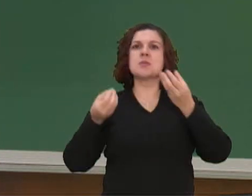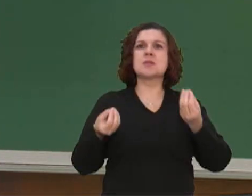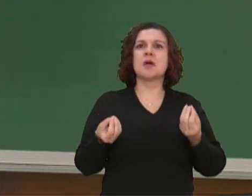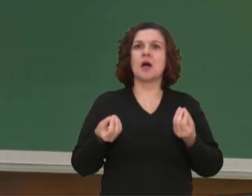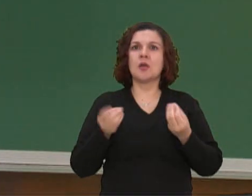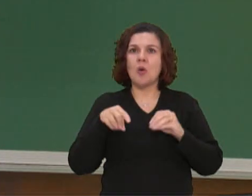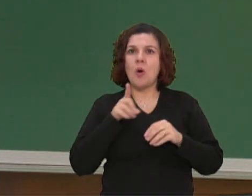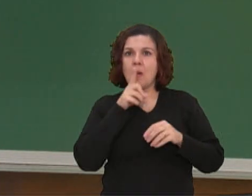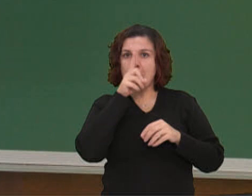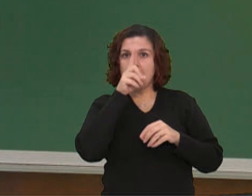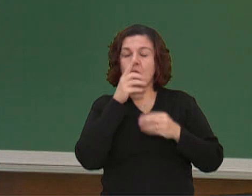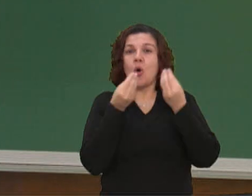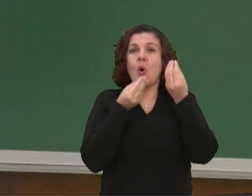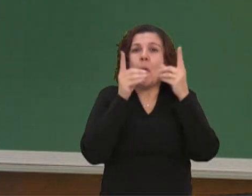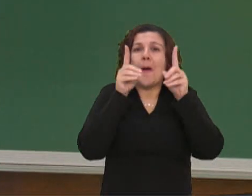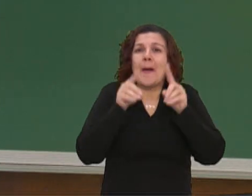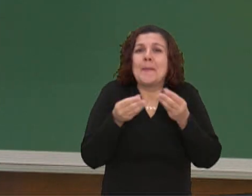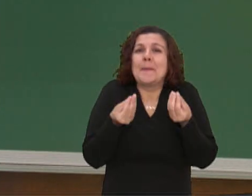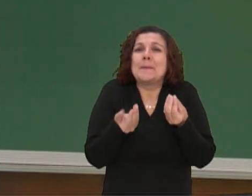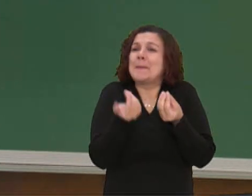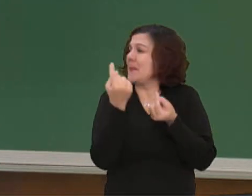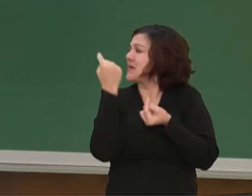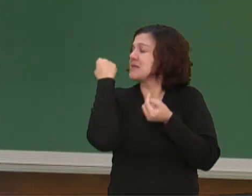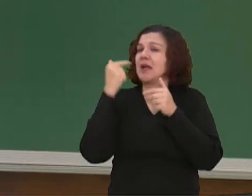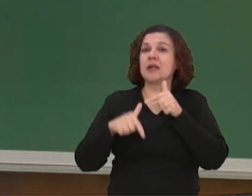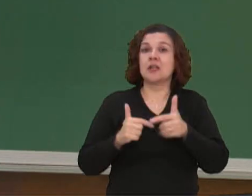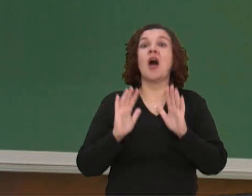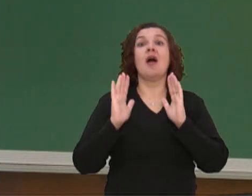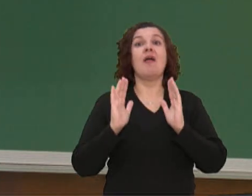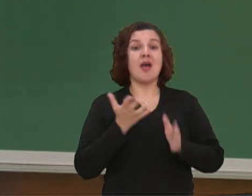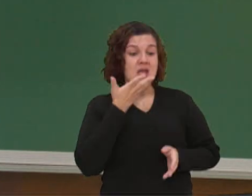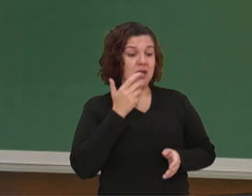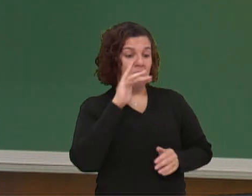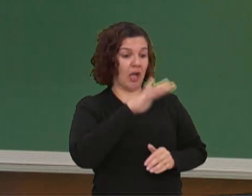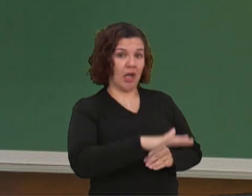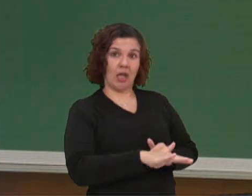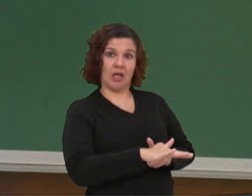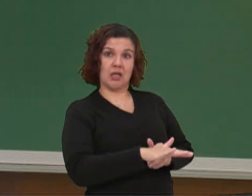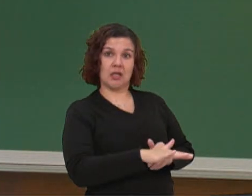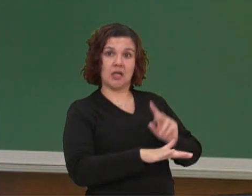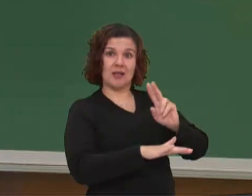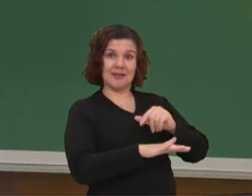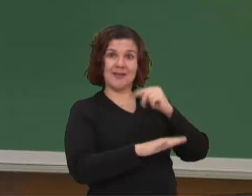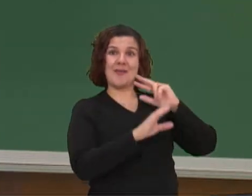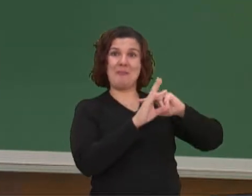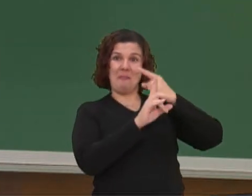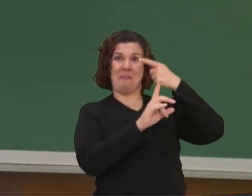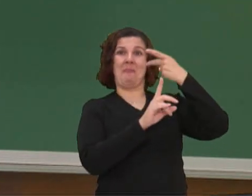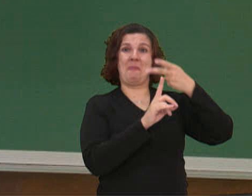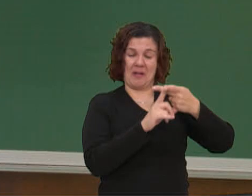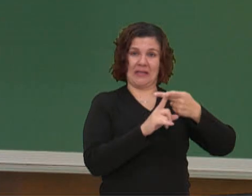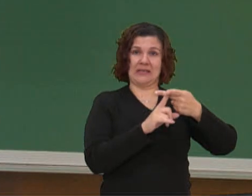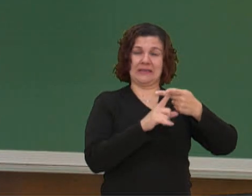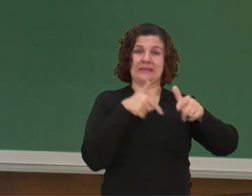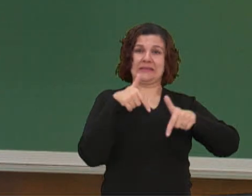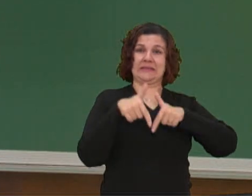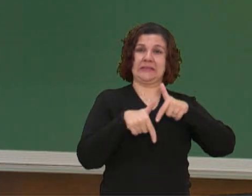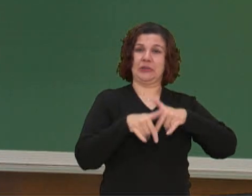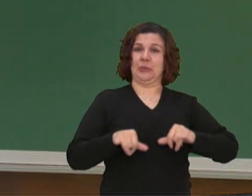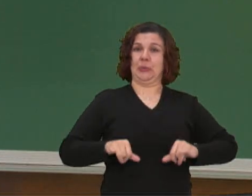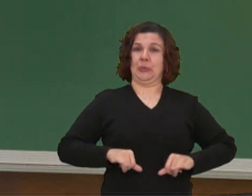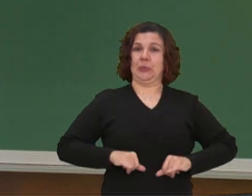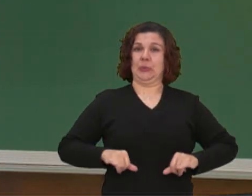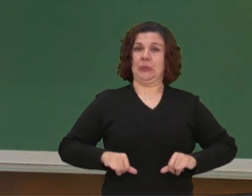imaginem como era a condição de trabalho. Já eram crianças e ainda as condições de trabalho eram extremamente complicadas